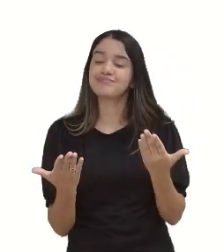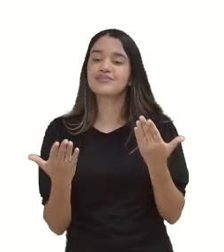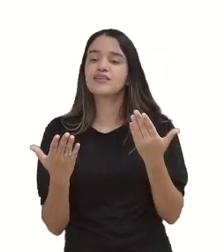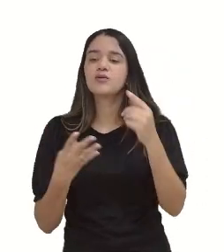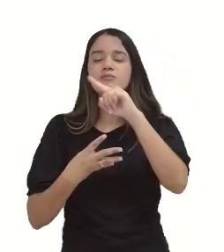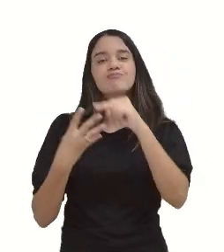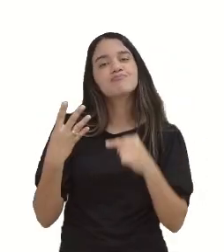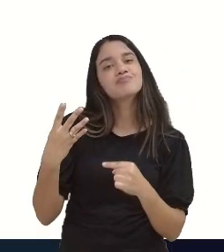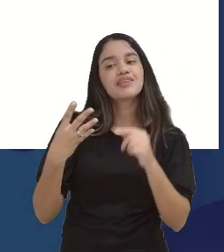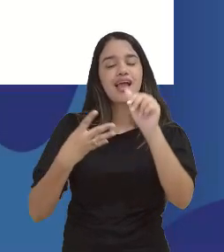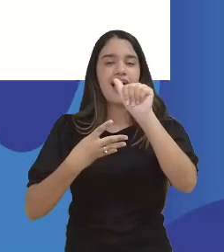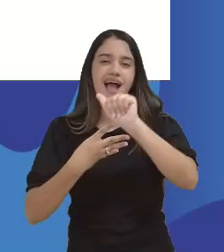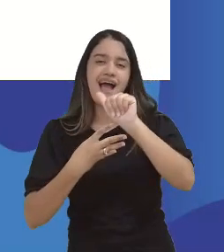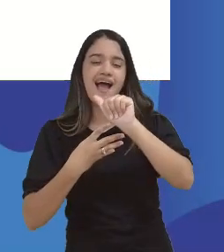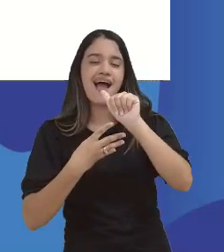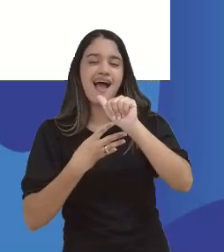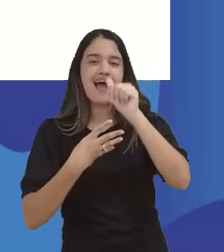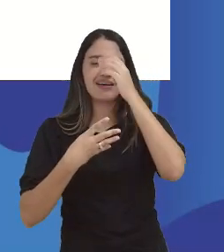letra A,